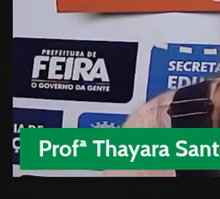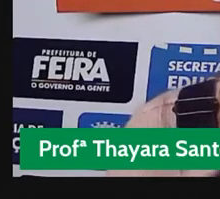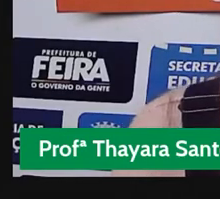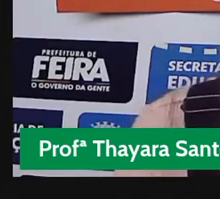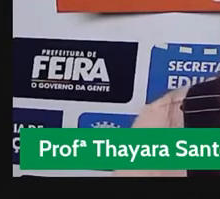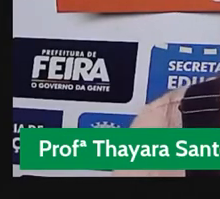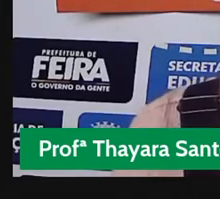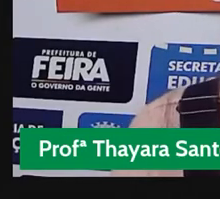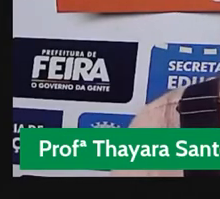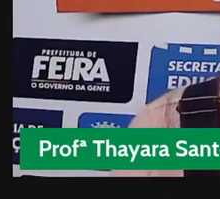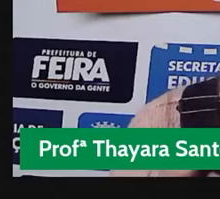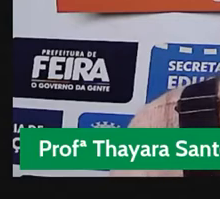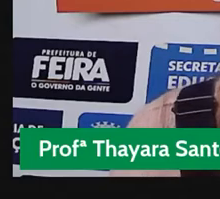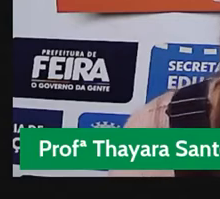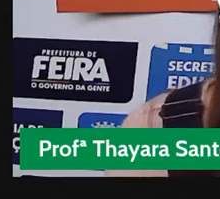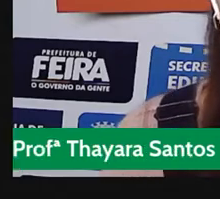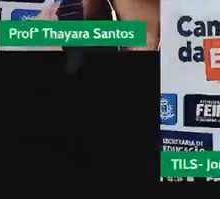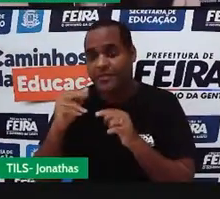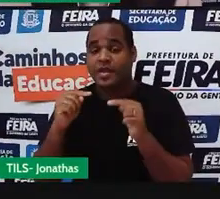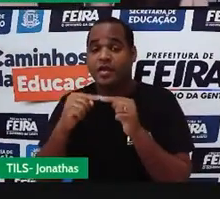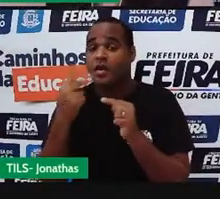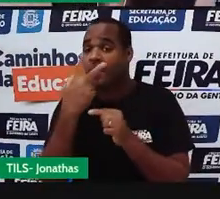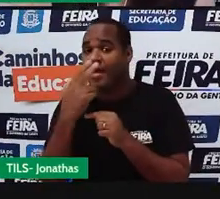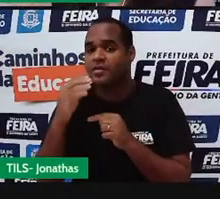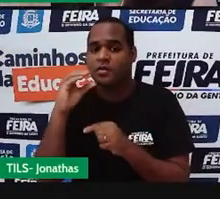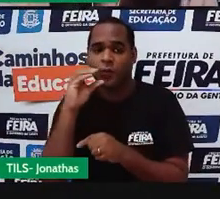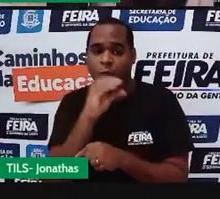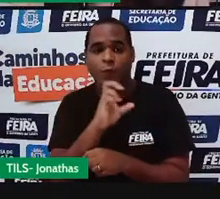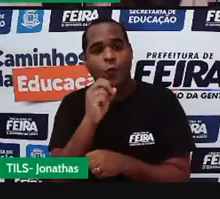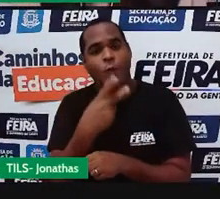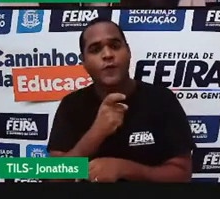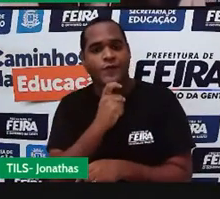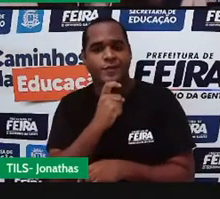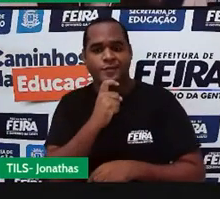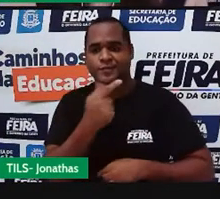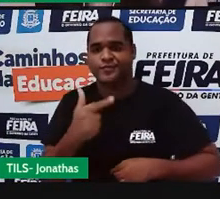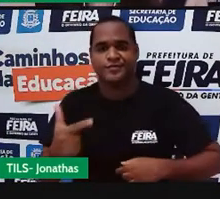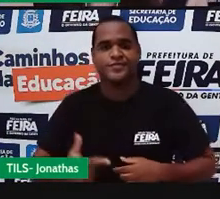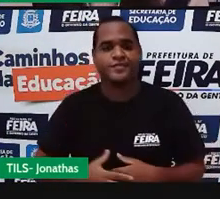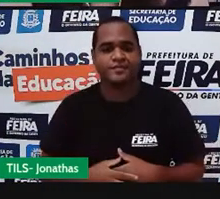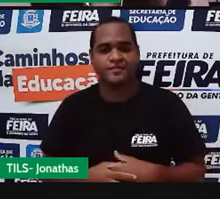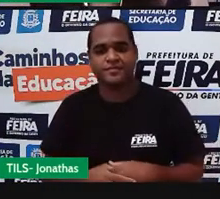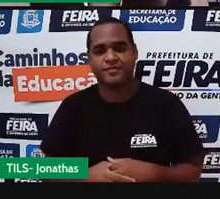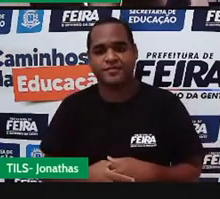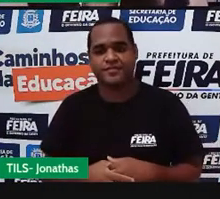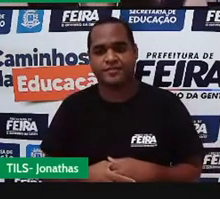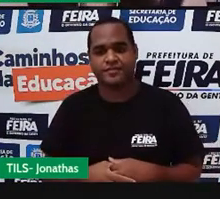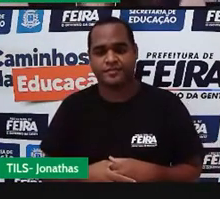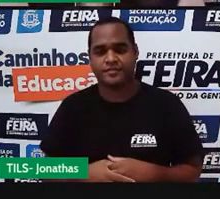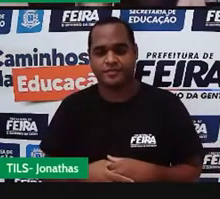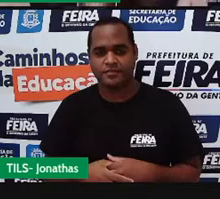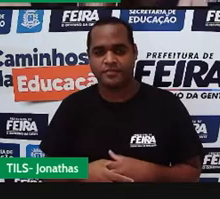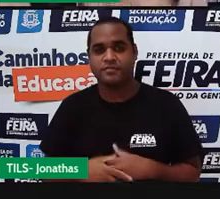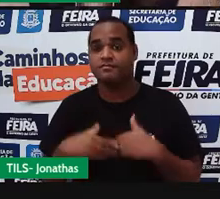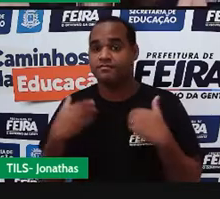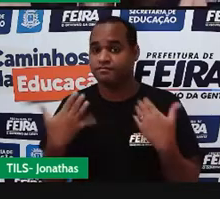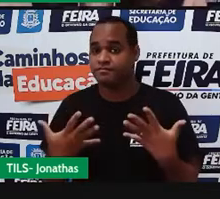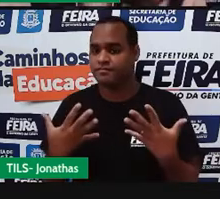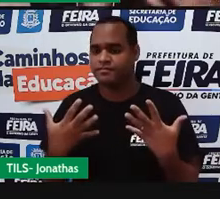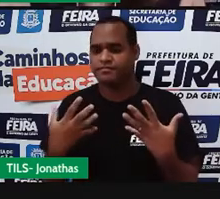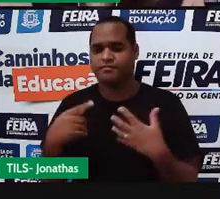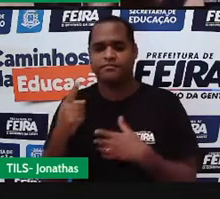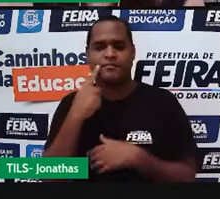ela a distância ideal para não ser um planeta nem tão quente nem tão frio Ah e